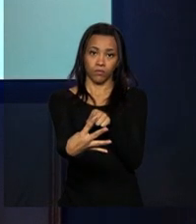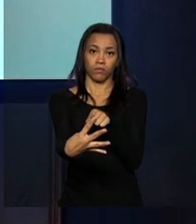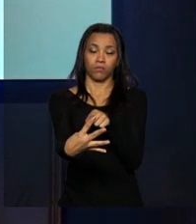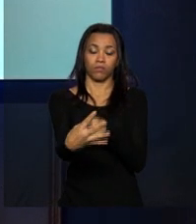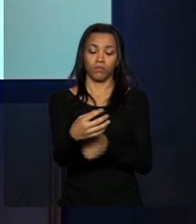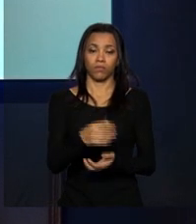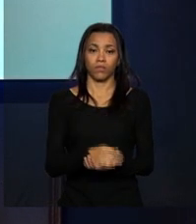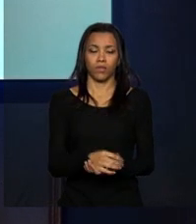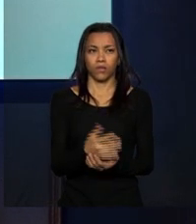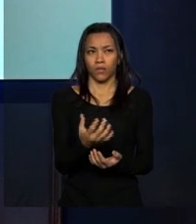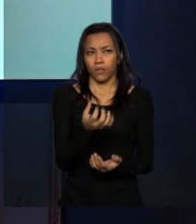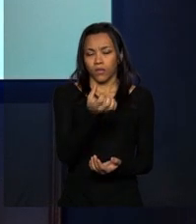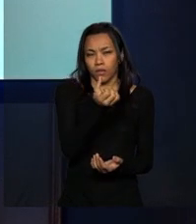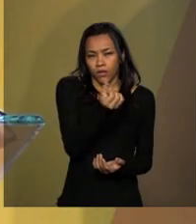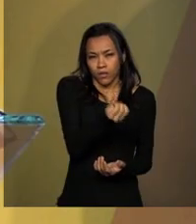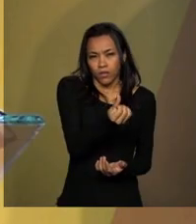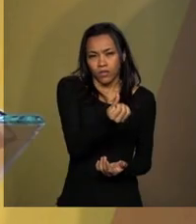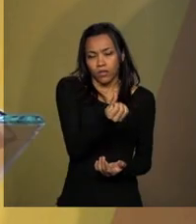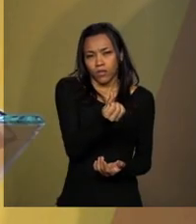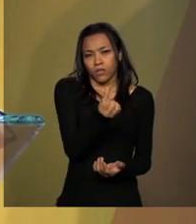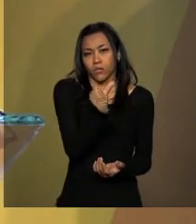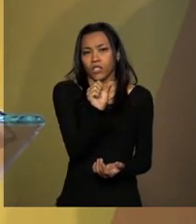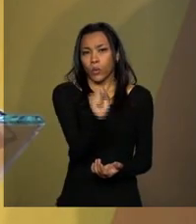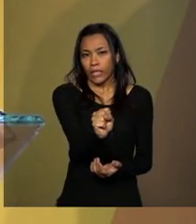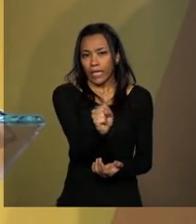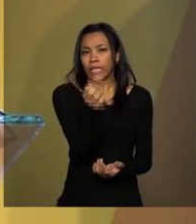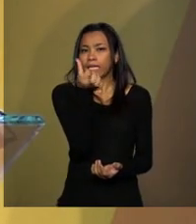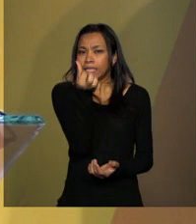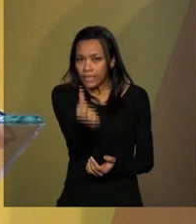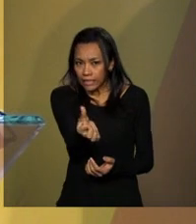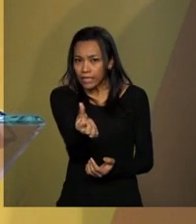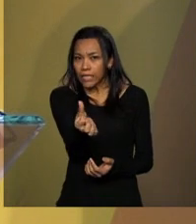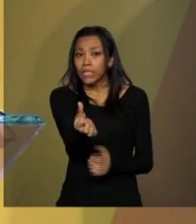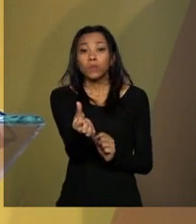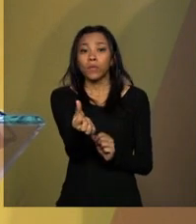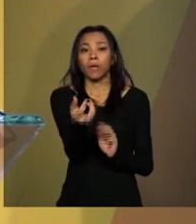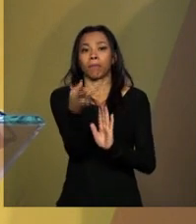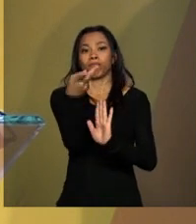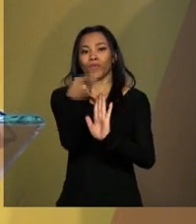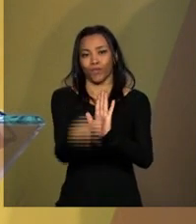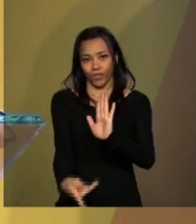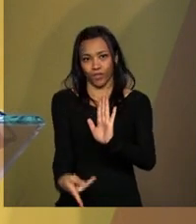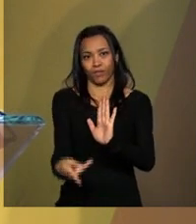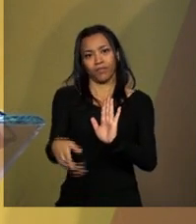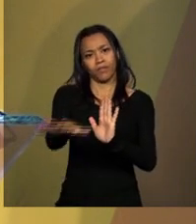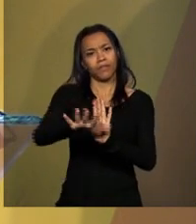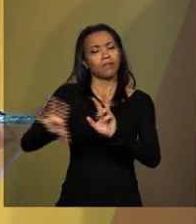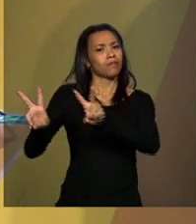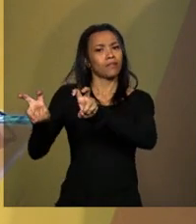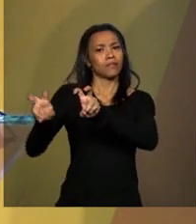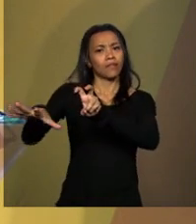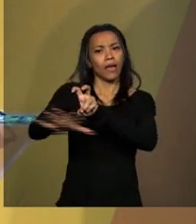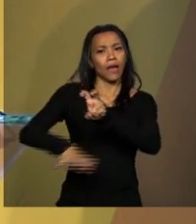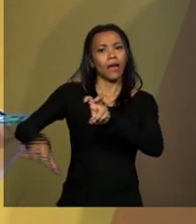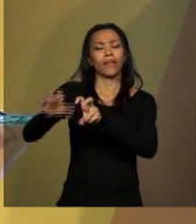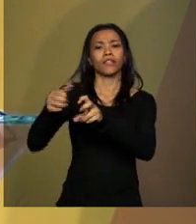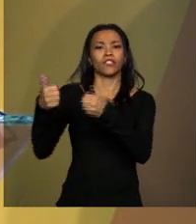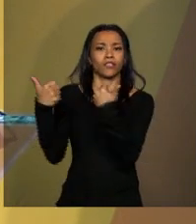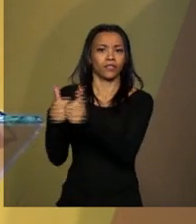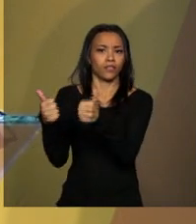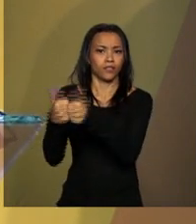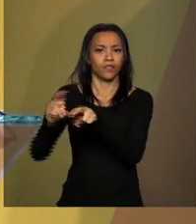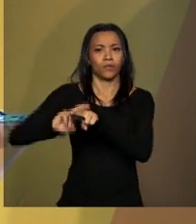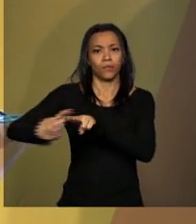2014 686 projetos na área de transporte logística